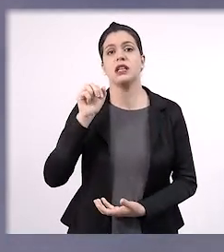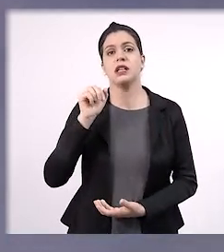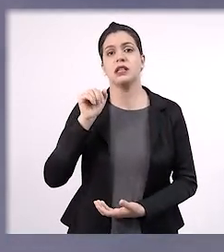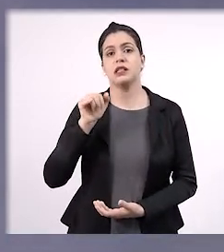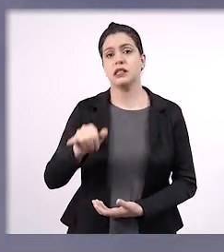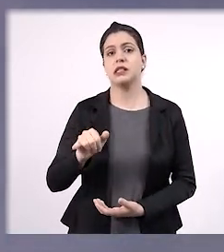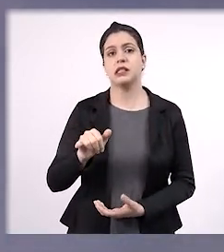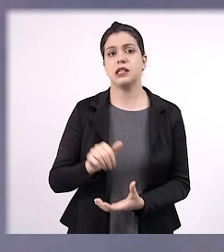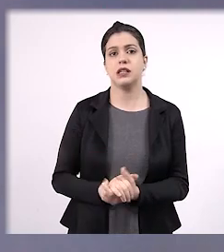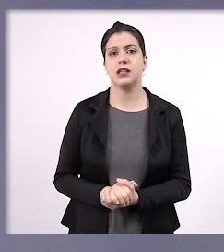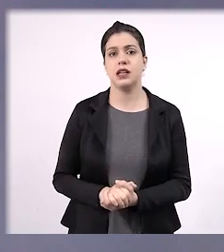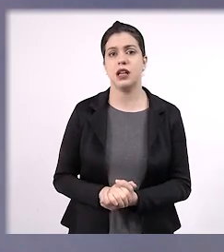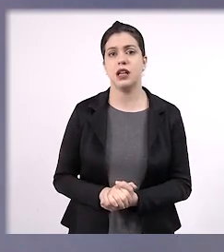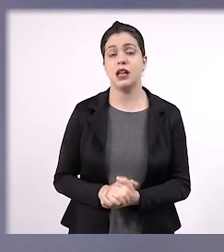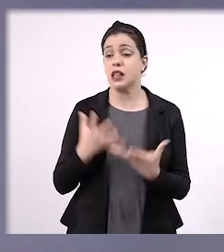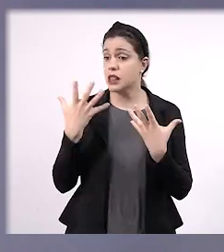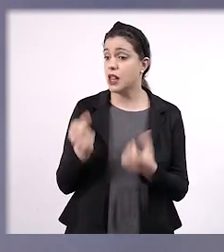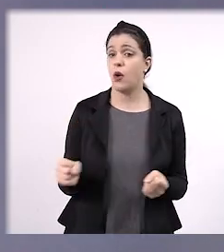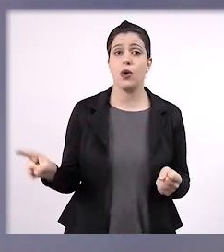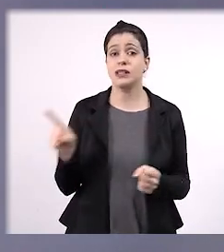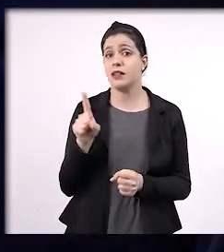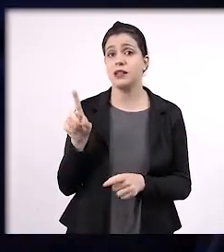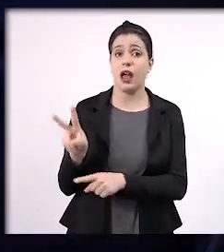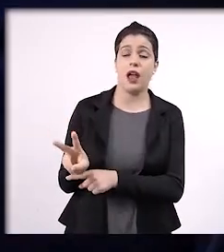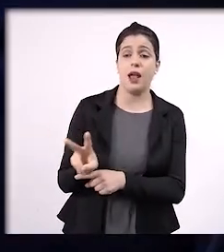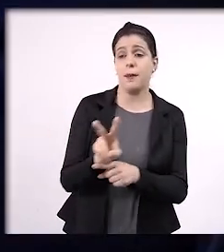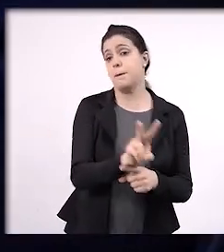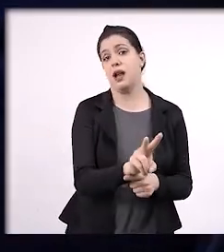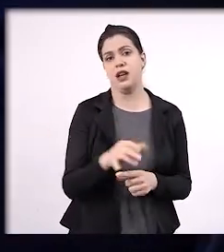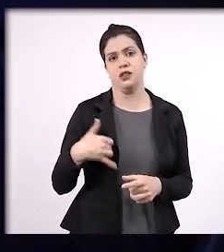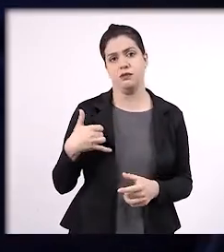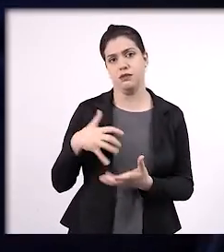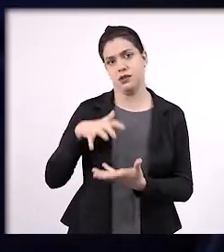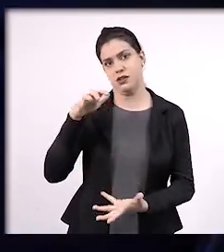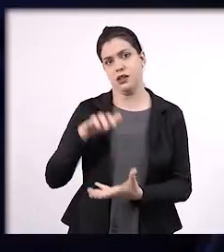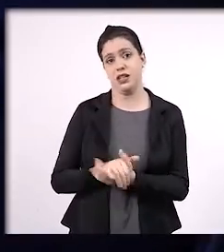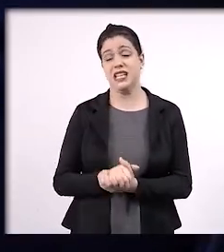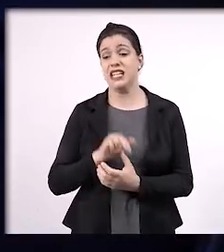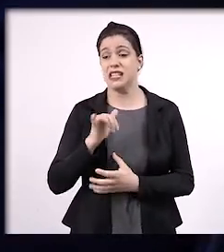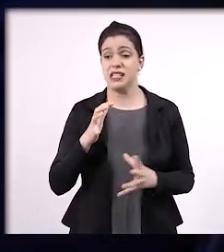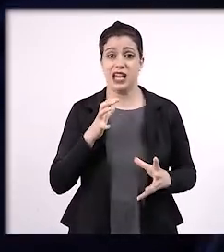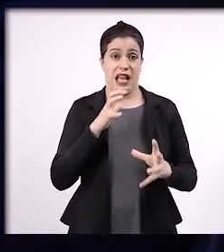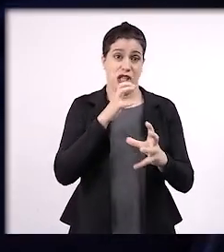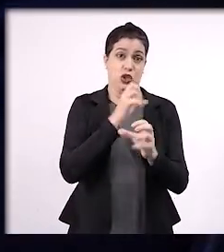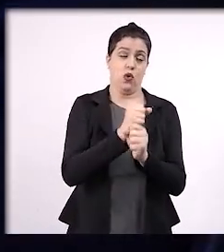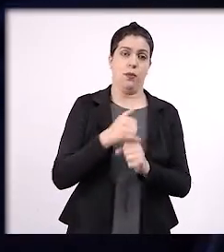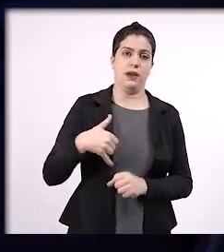o fato da instituição bancária negar empréstimo